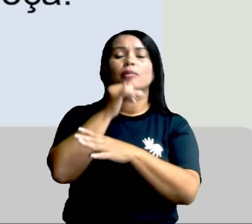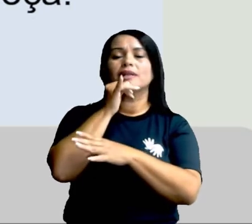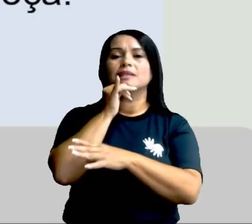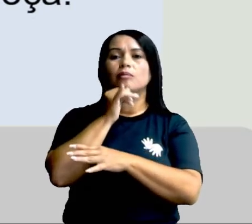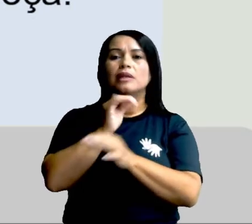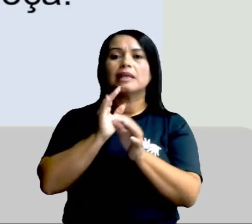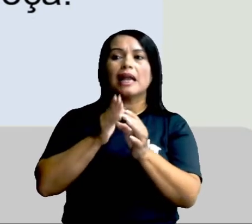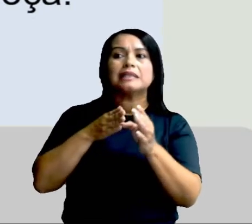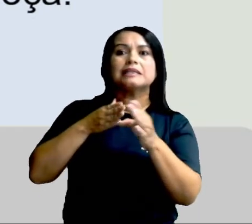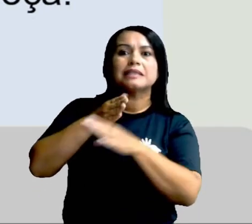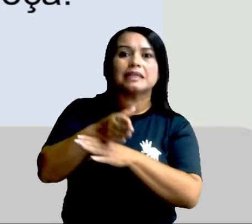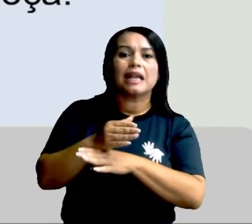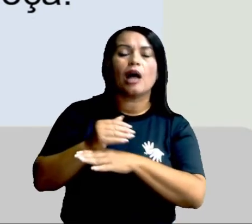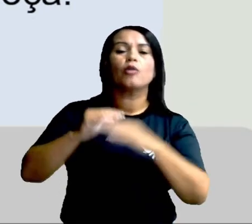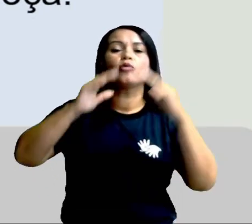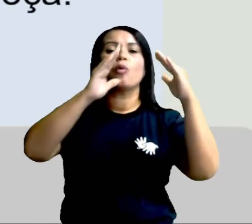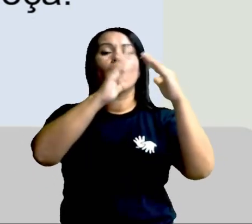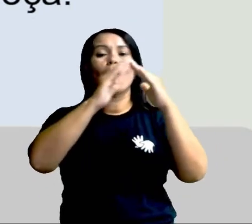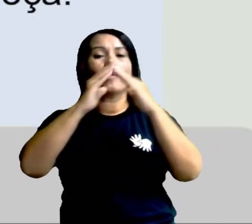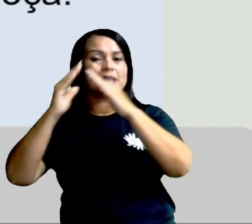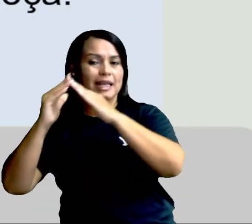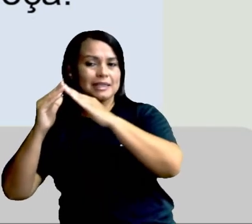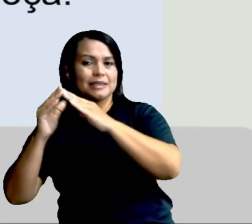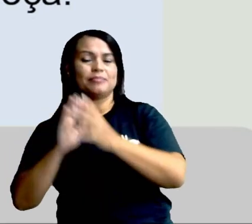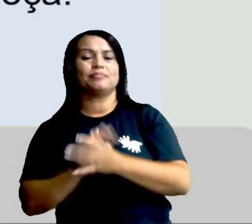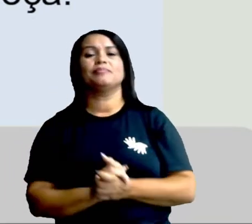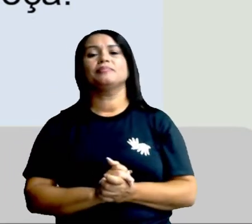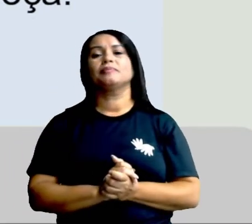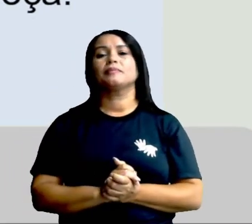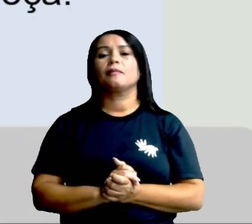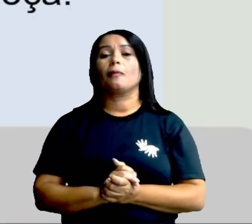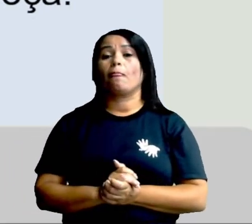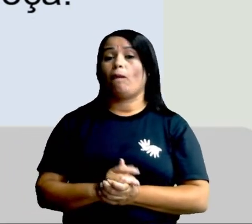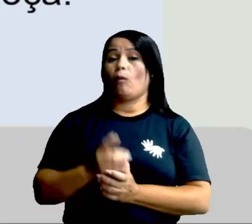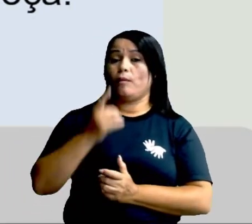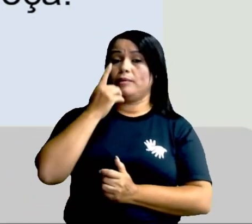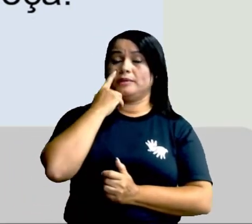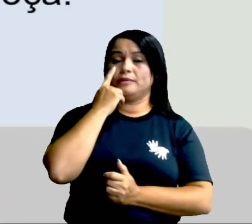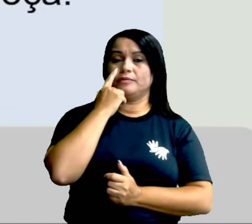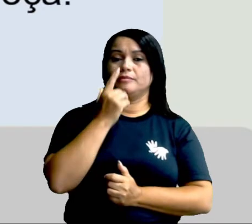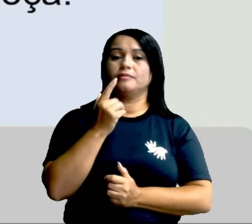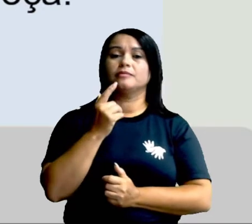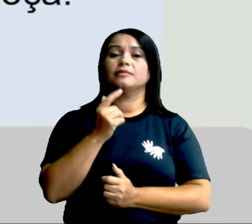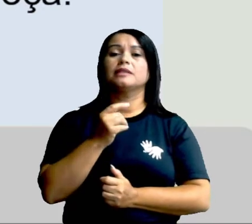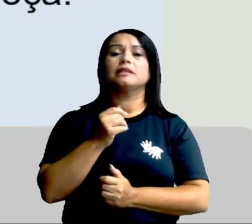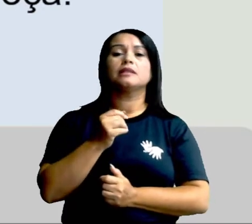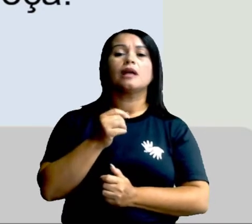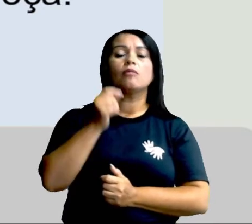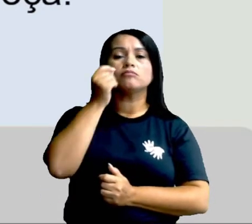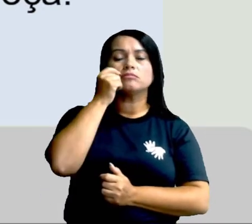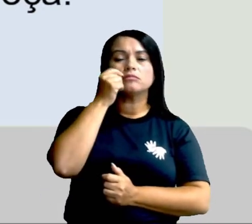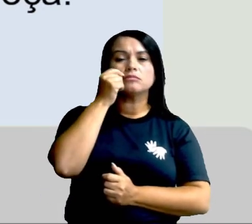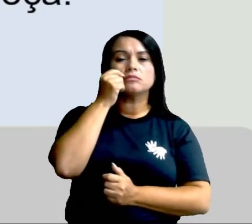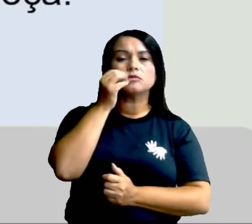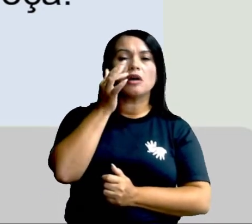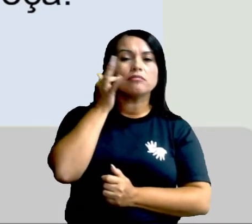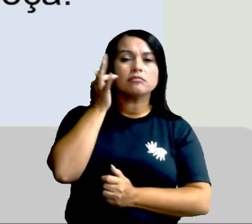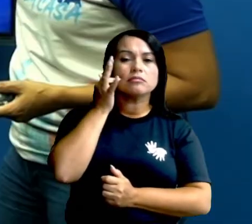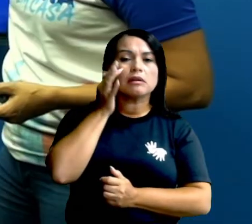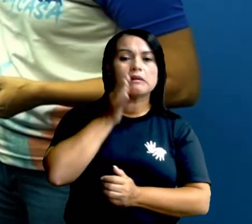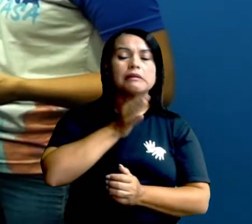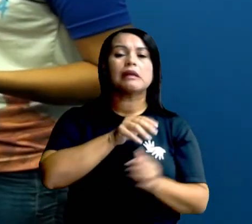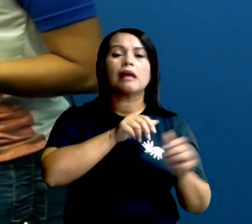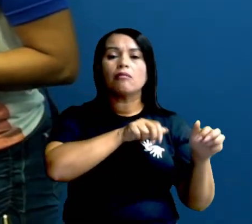quintais de umas casas. Olha só, acabaram penetrando